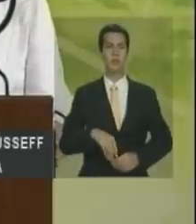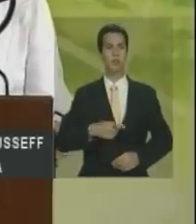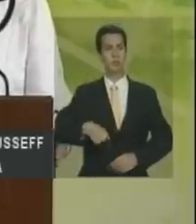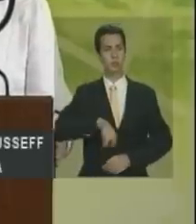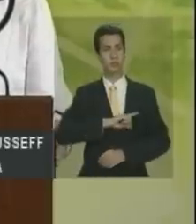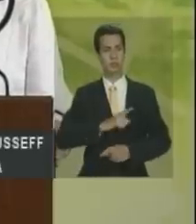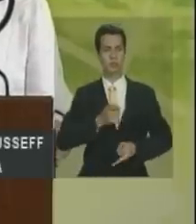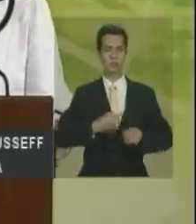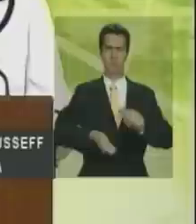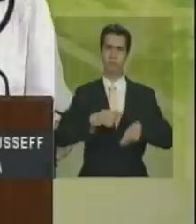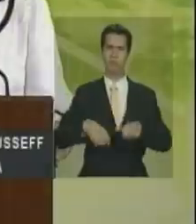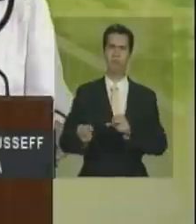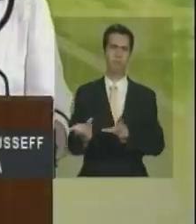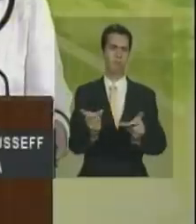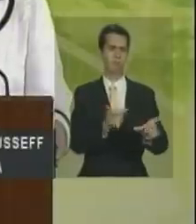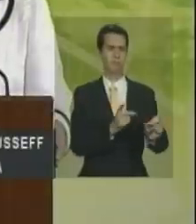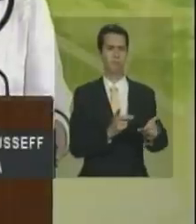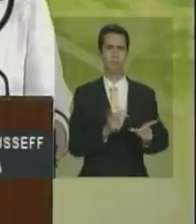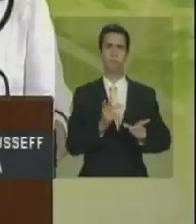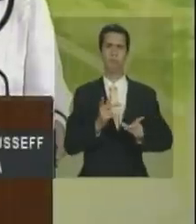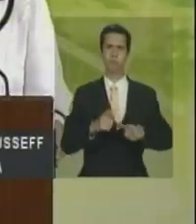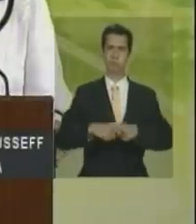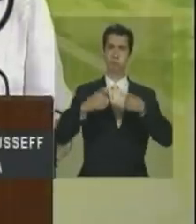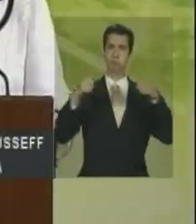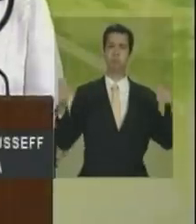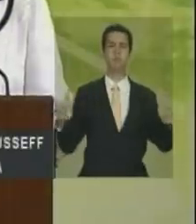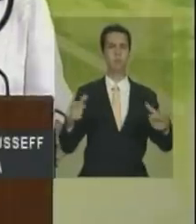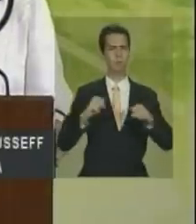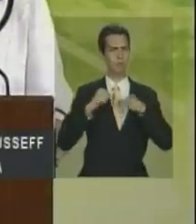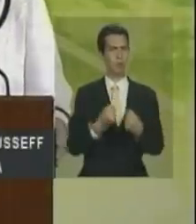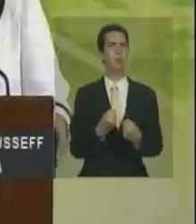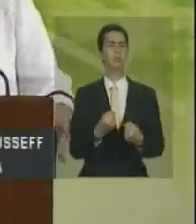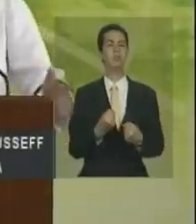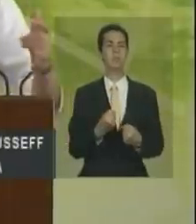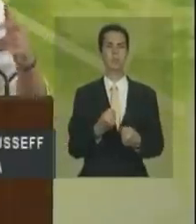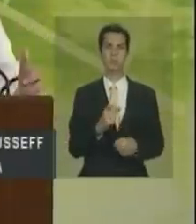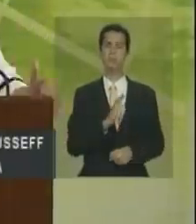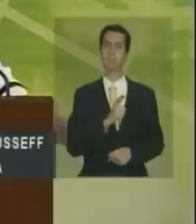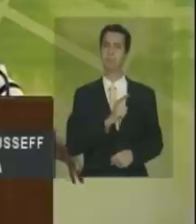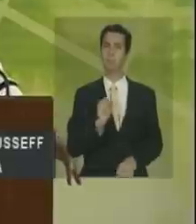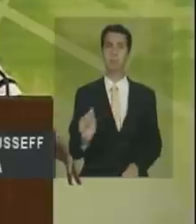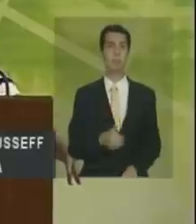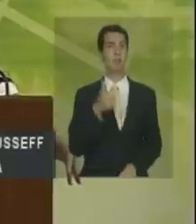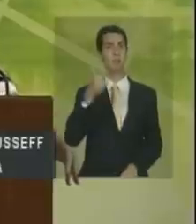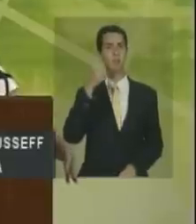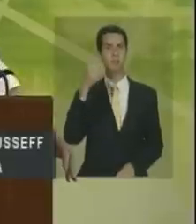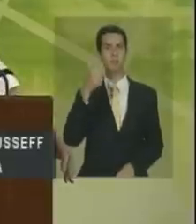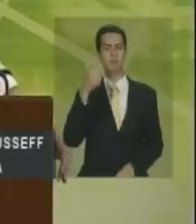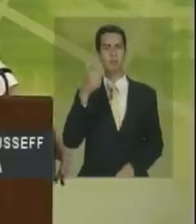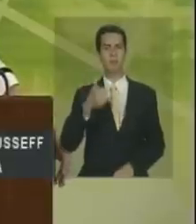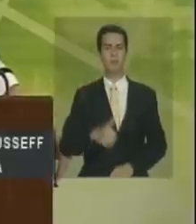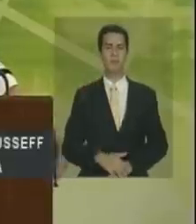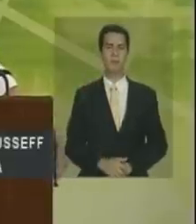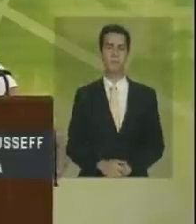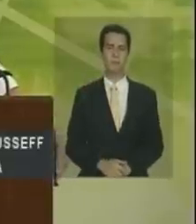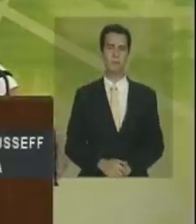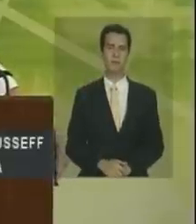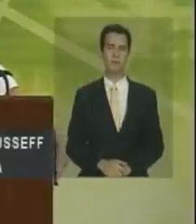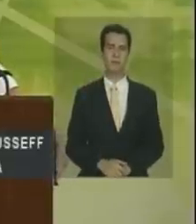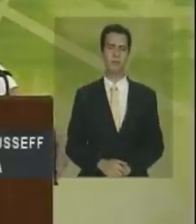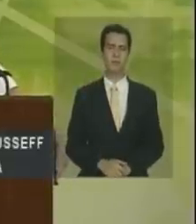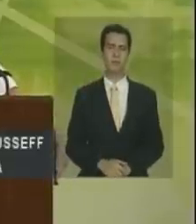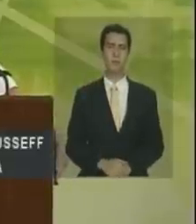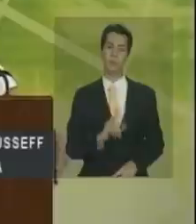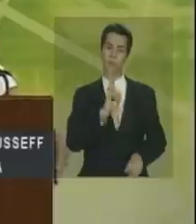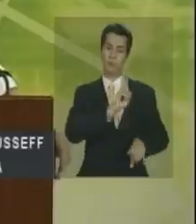e em ampliação tem sido e continuará sendo o melhor baluarte contra